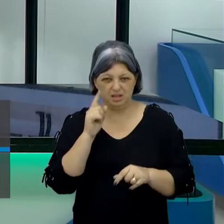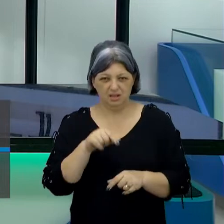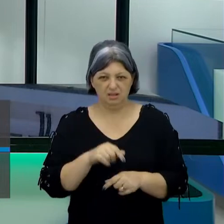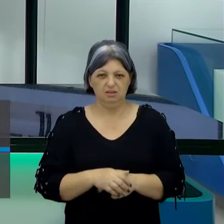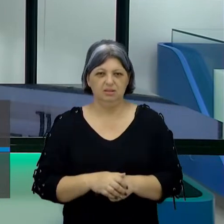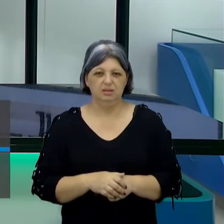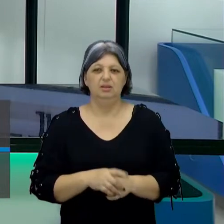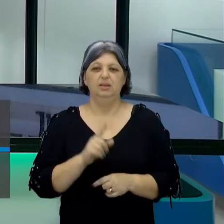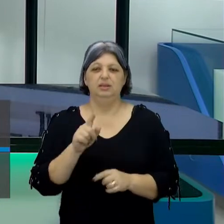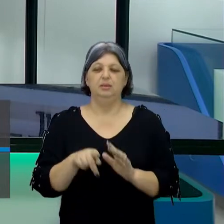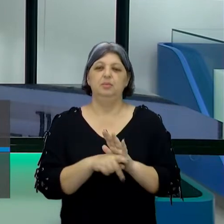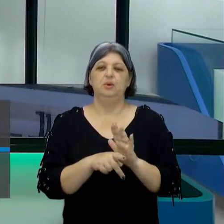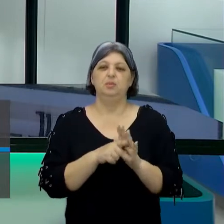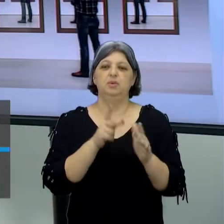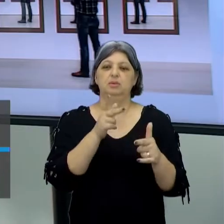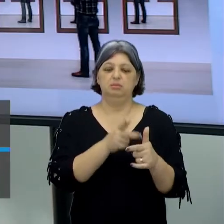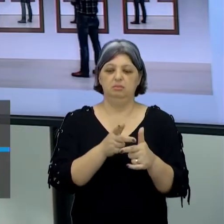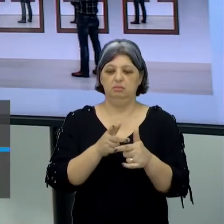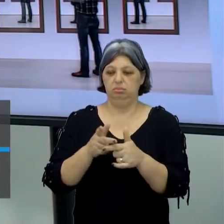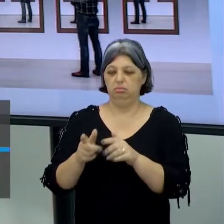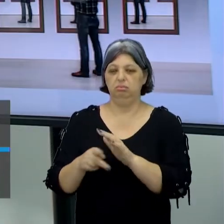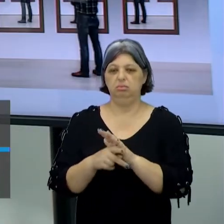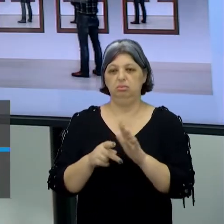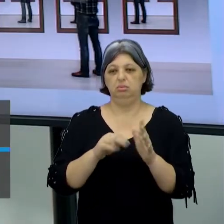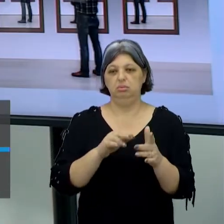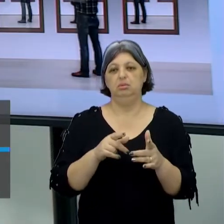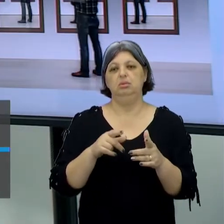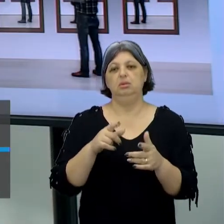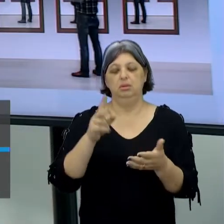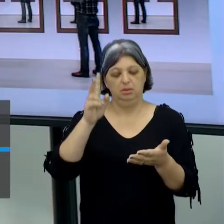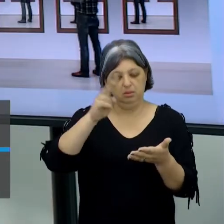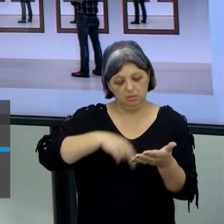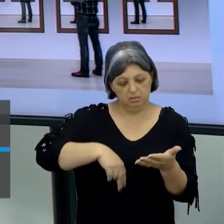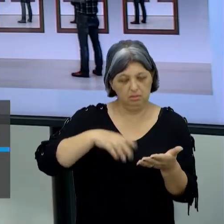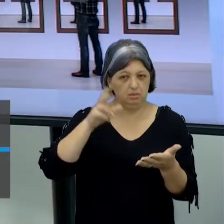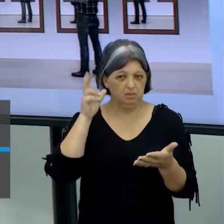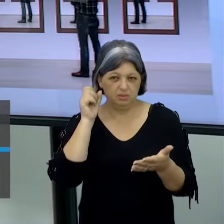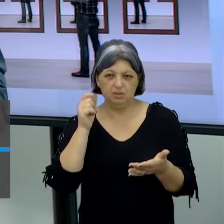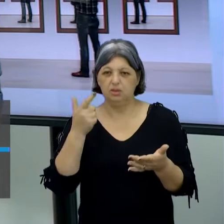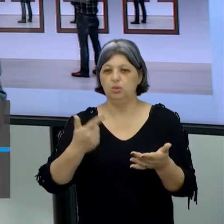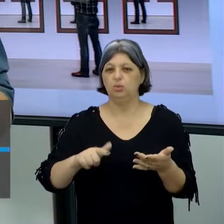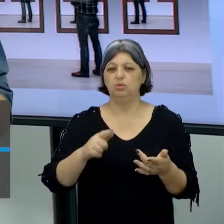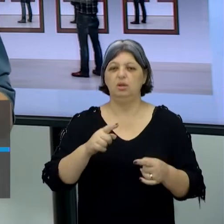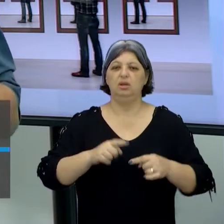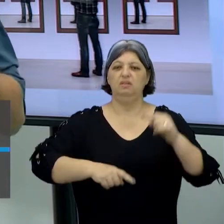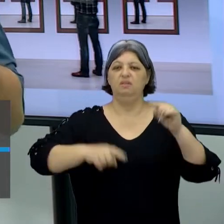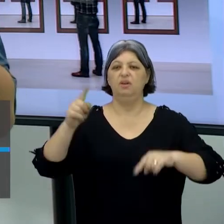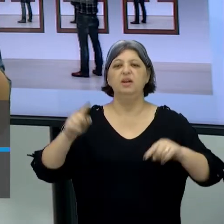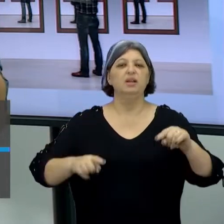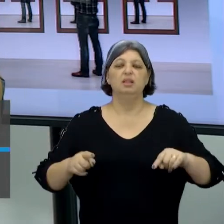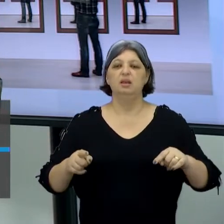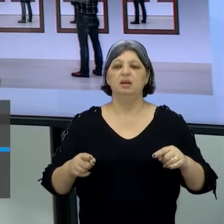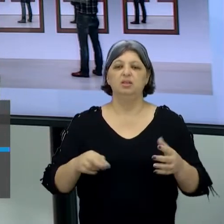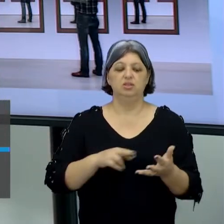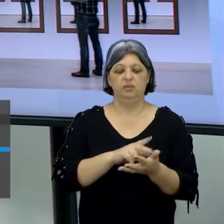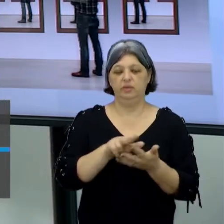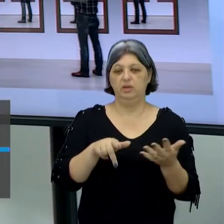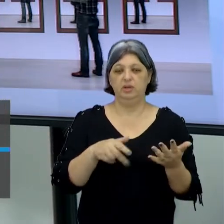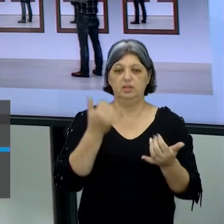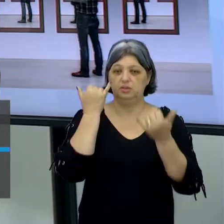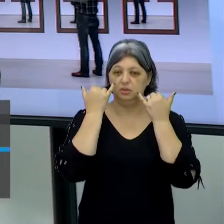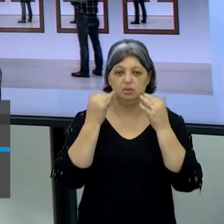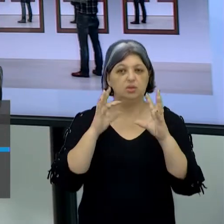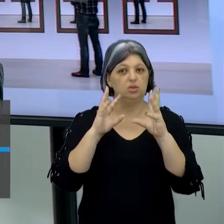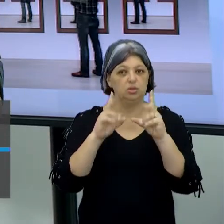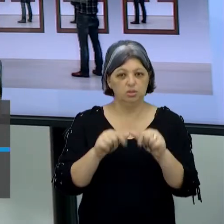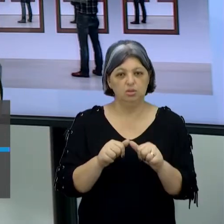câmara de eco. Você vai assistir, vai ouvir, vai ler e você não tem variedade de informação, porque tem uma câmara de eco. Todo